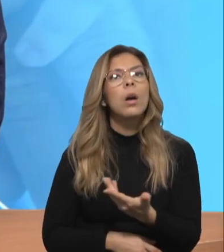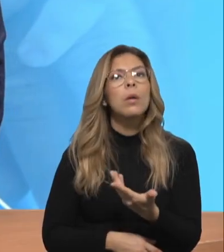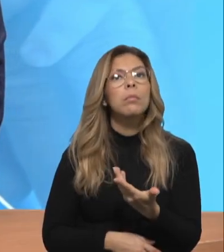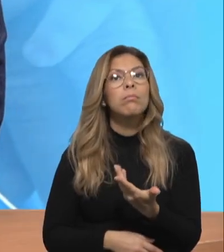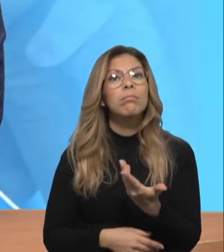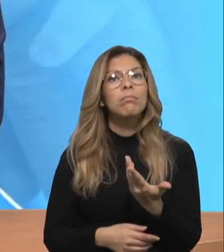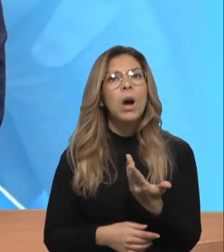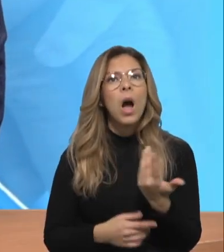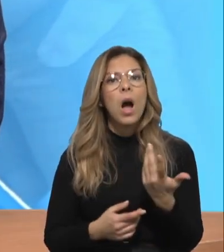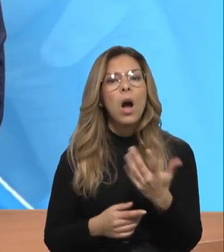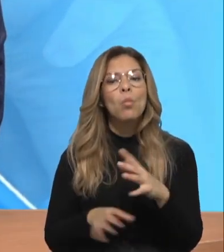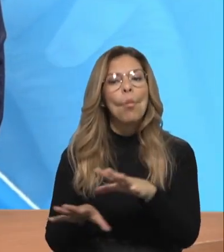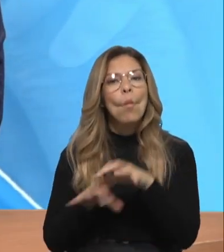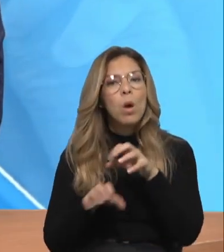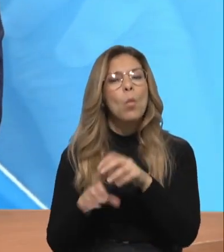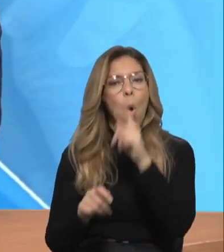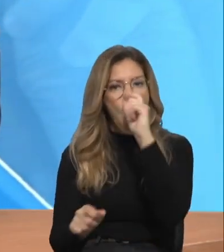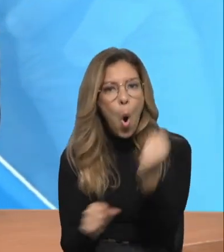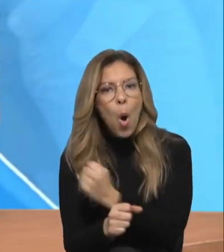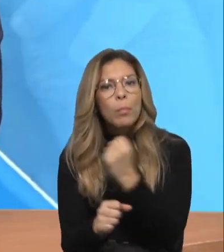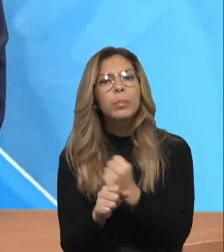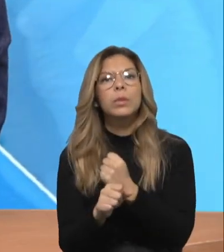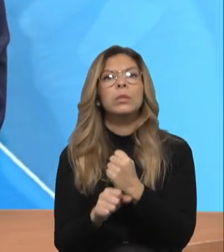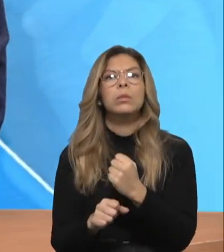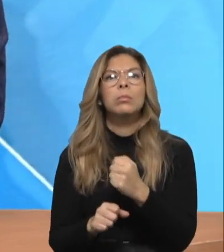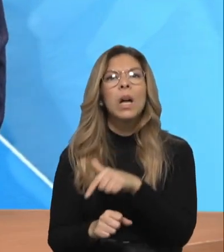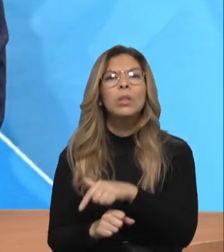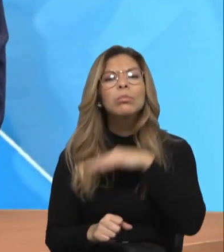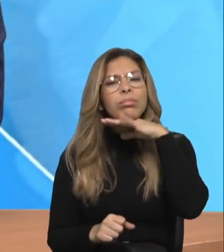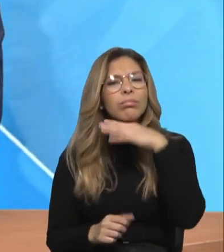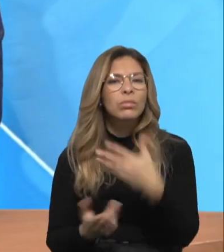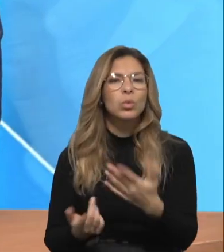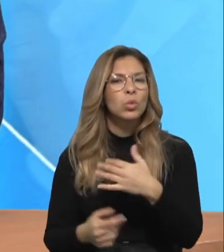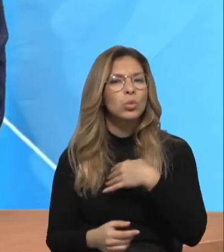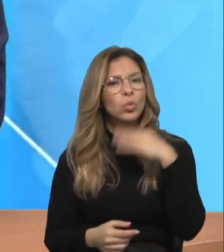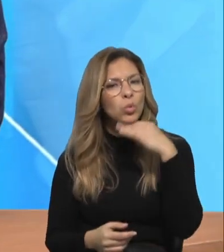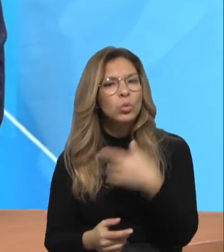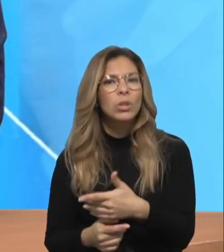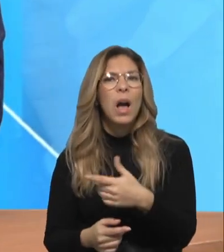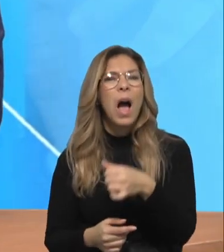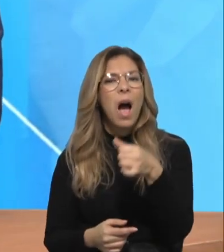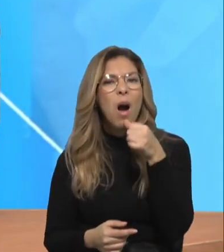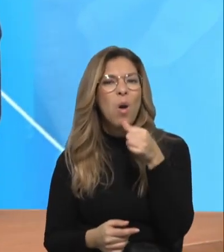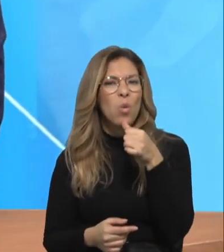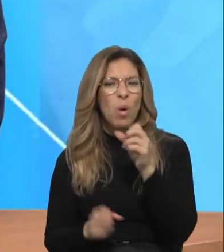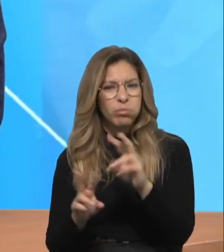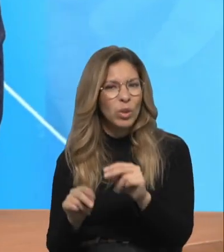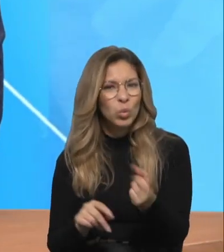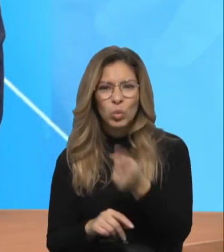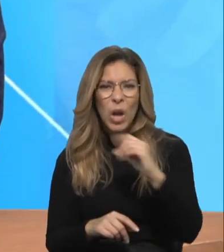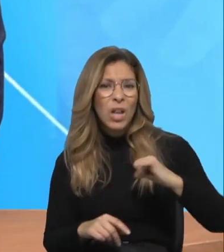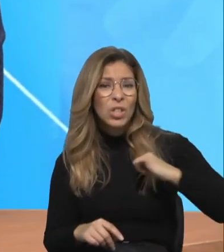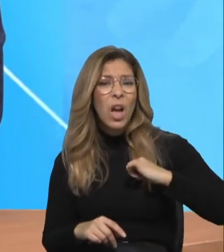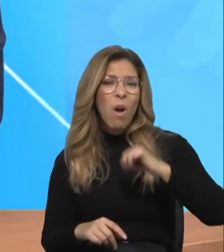de exploração mineira, o rio está completamente poluído, a água do rio está castanha. E ao entrar para a